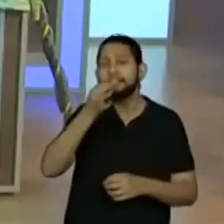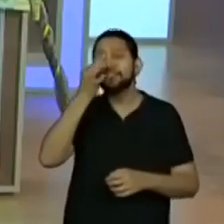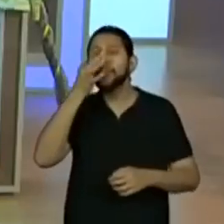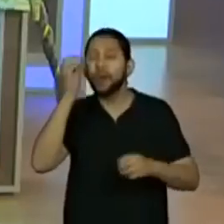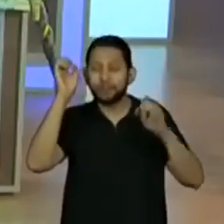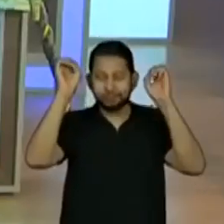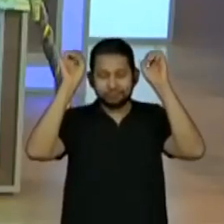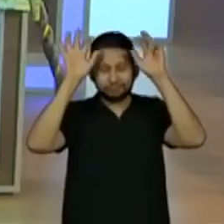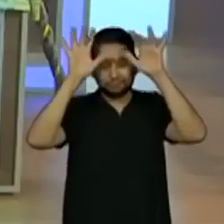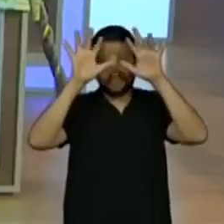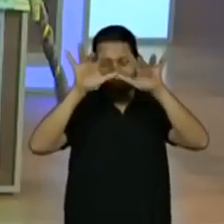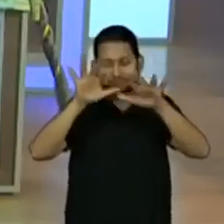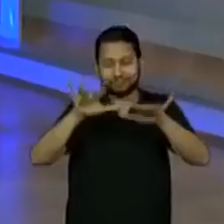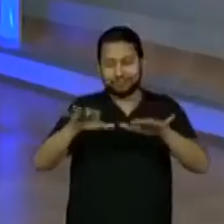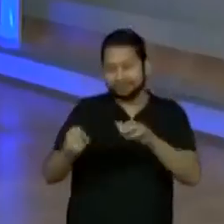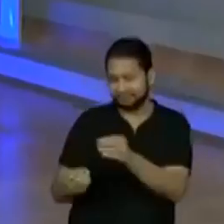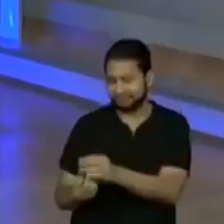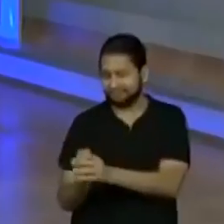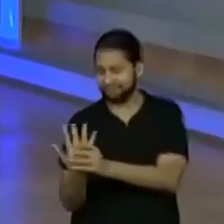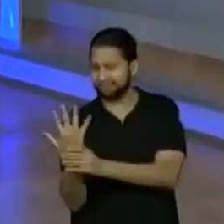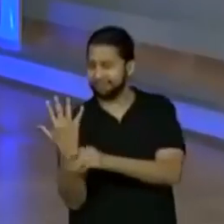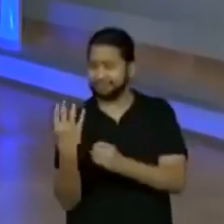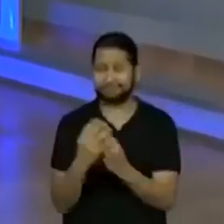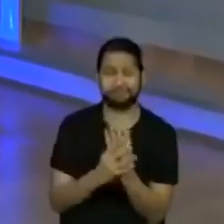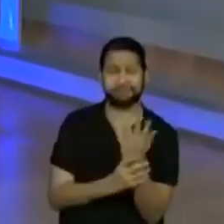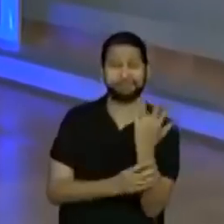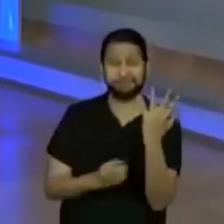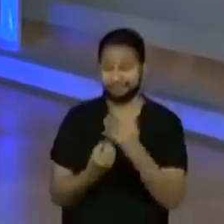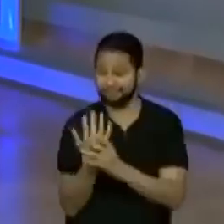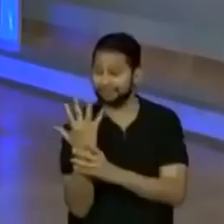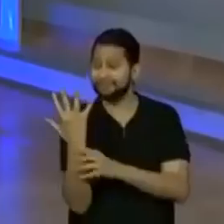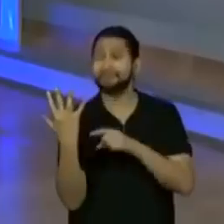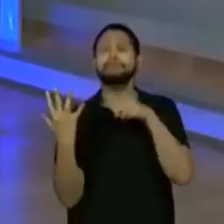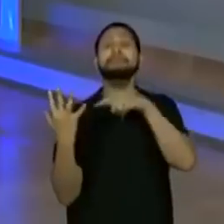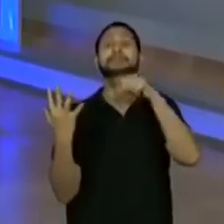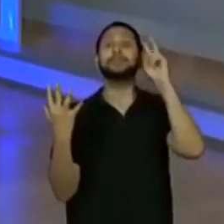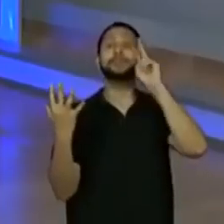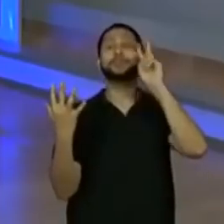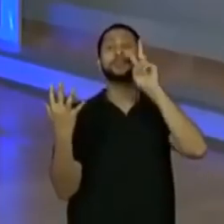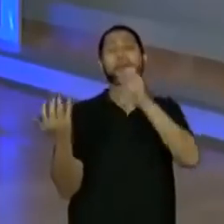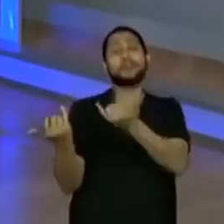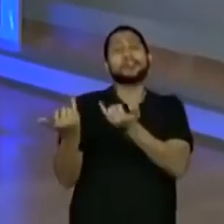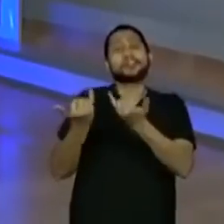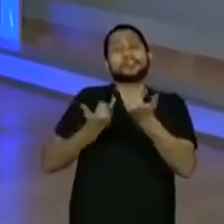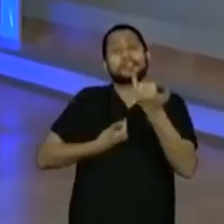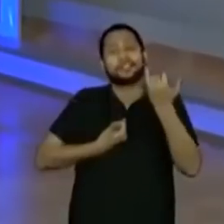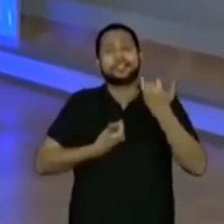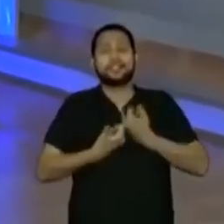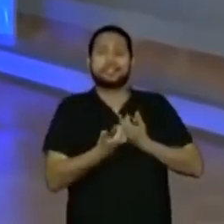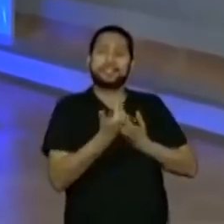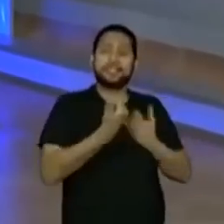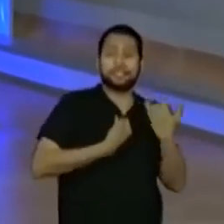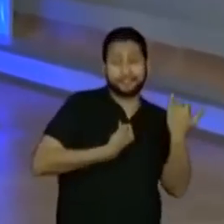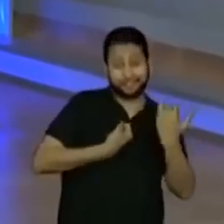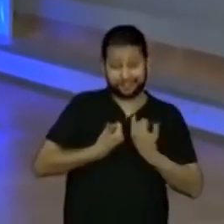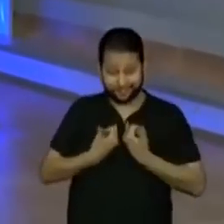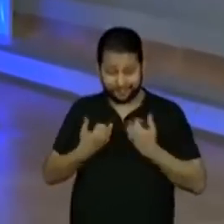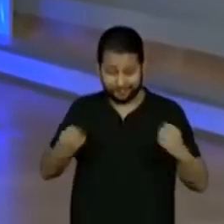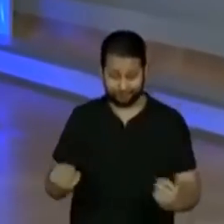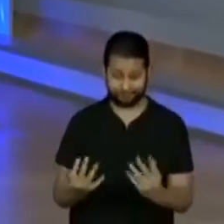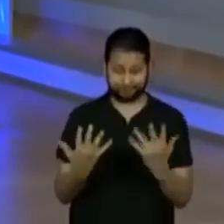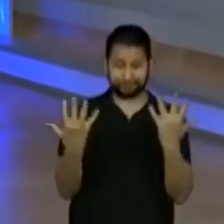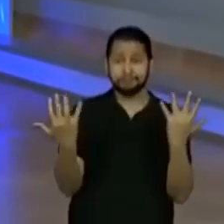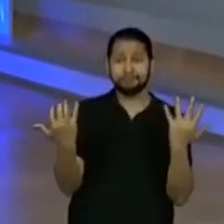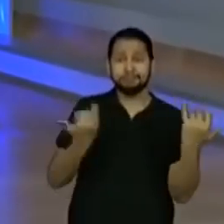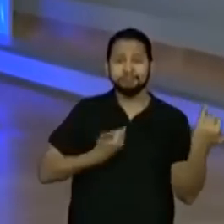cair pode ser uma história. Cada flor que cair pode ser uma